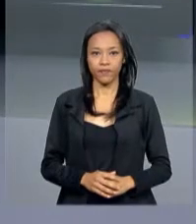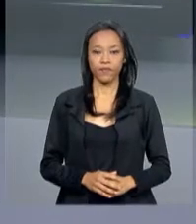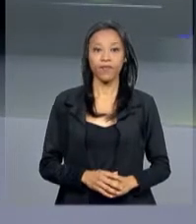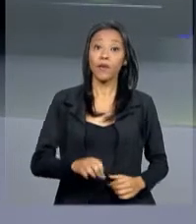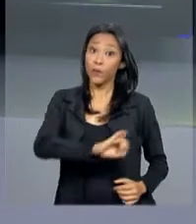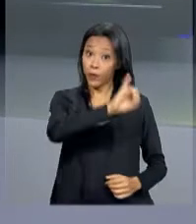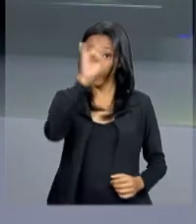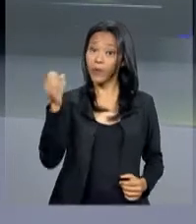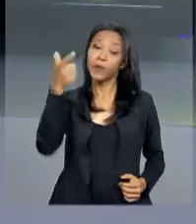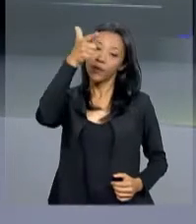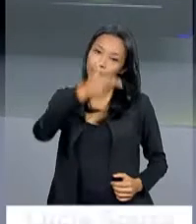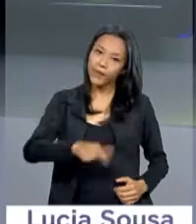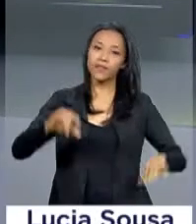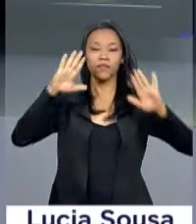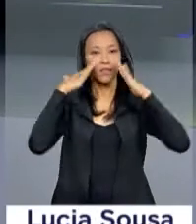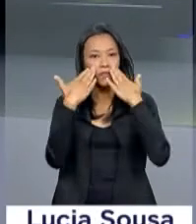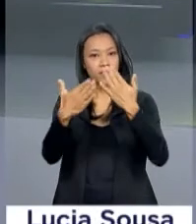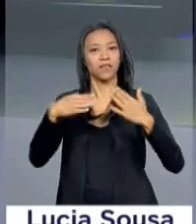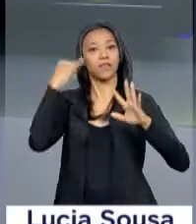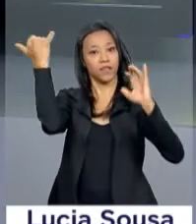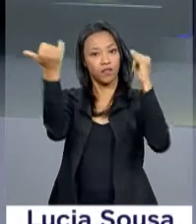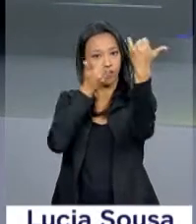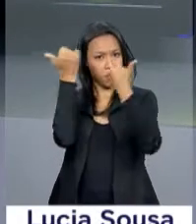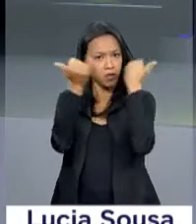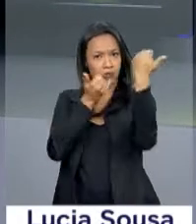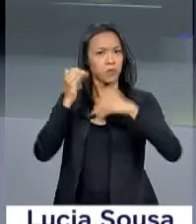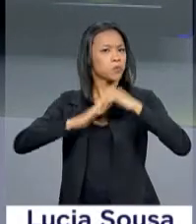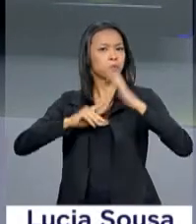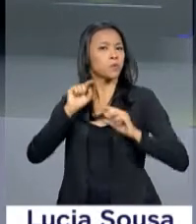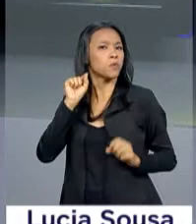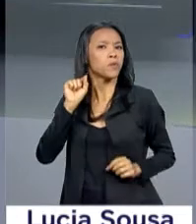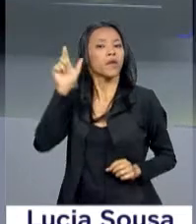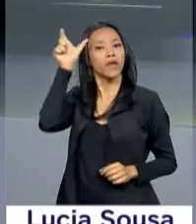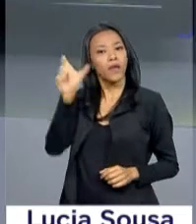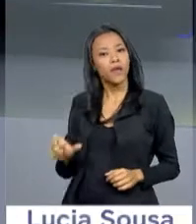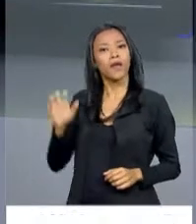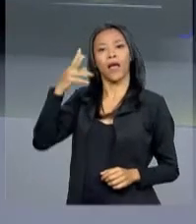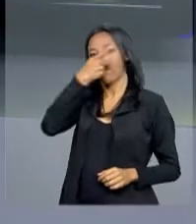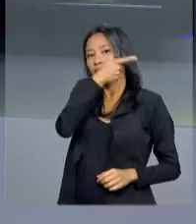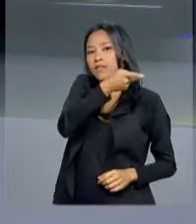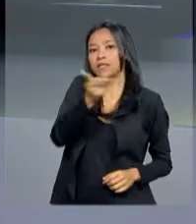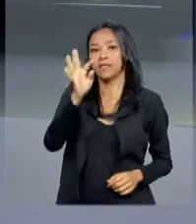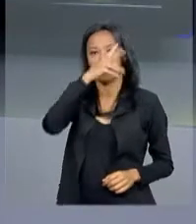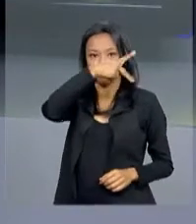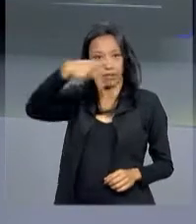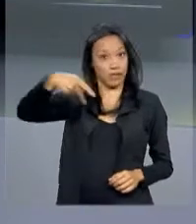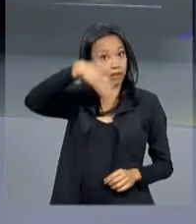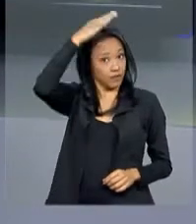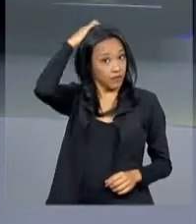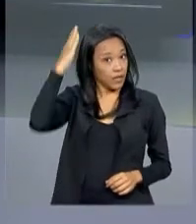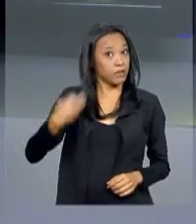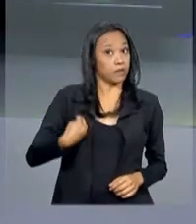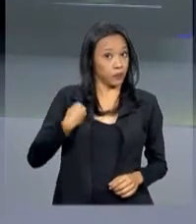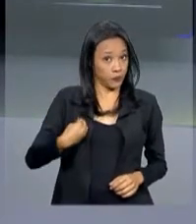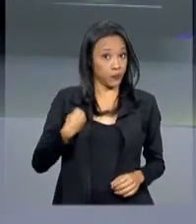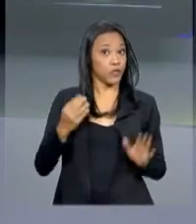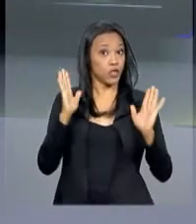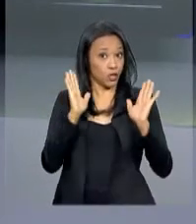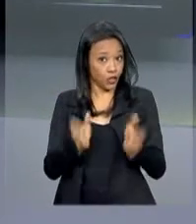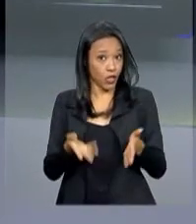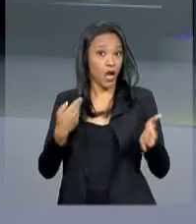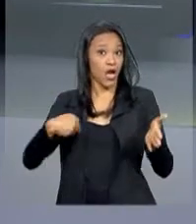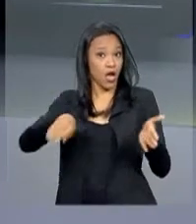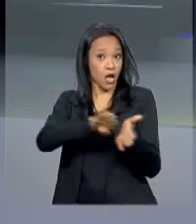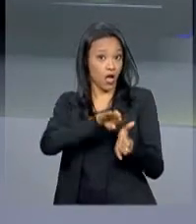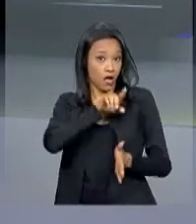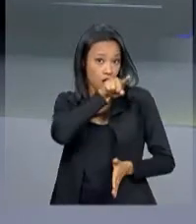Olá, estamos de volta com informações sobre a visita do presidente Michel Temer ao Rio de Janeiro. Ele está neste momento no Comando Militar do